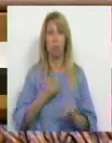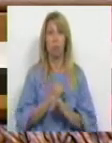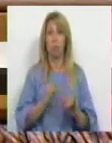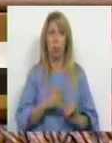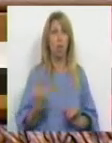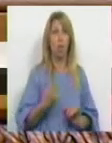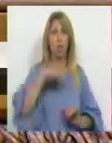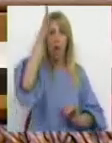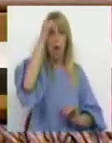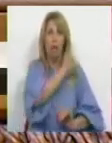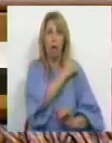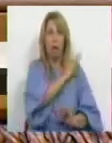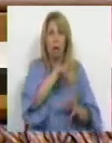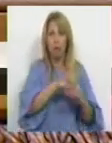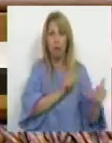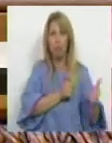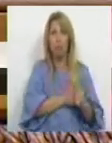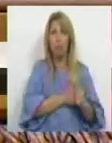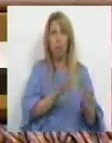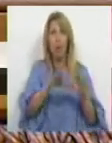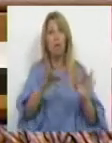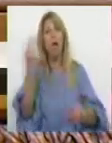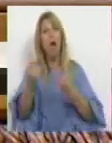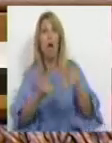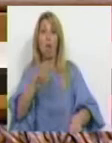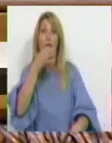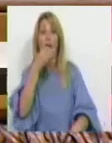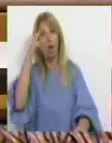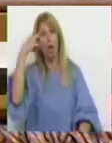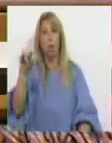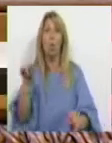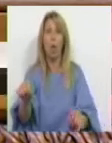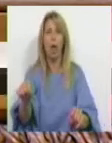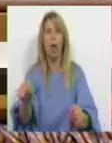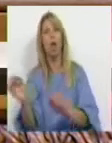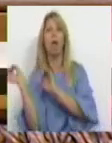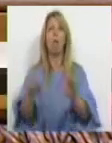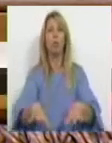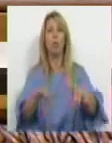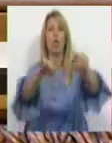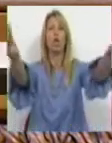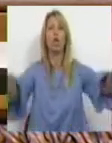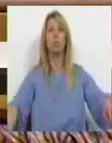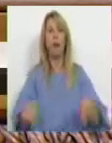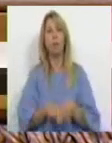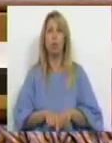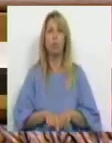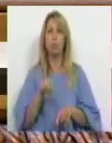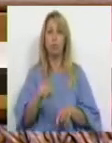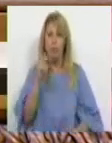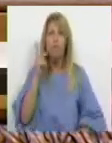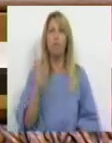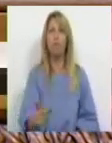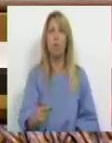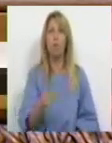estimação, como alguns se referem aos touros, fossem colocados num espaço para ser sujeitos a uma